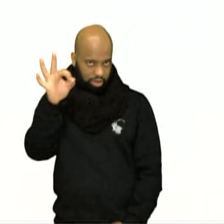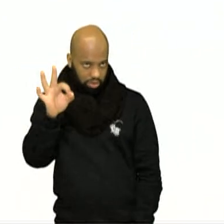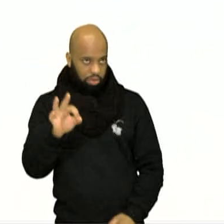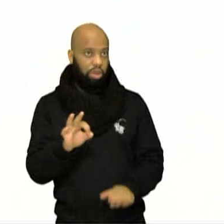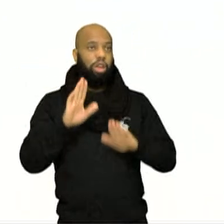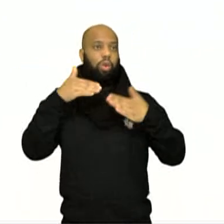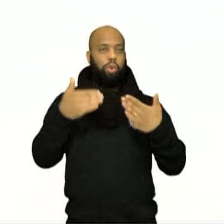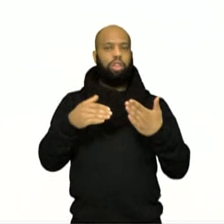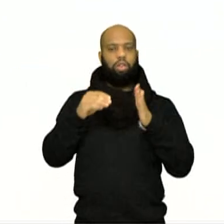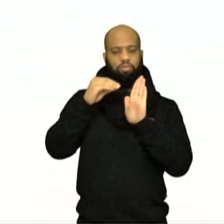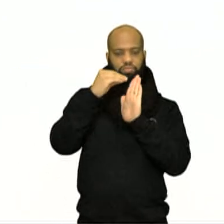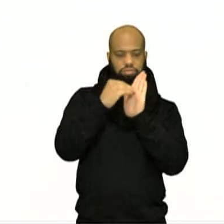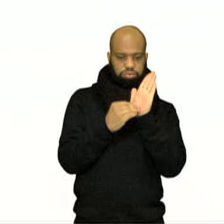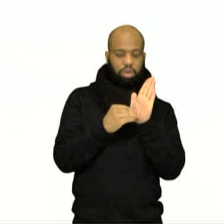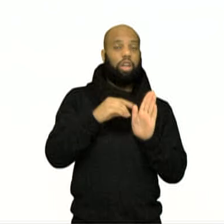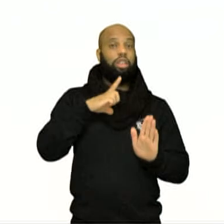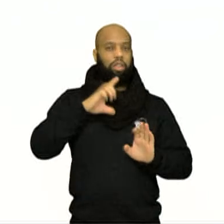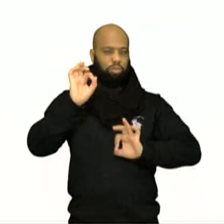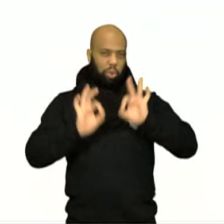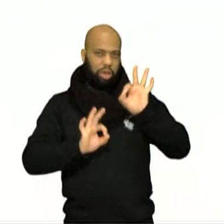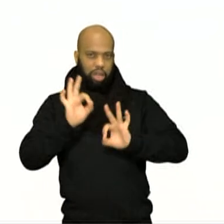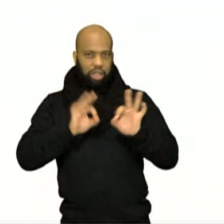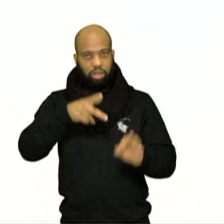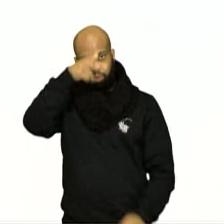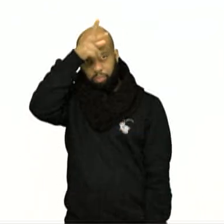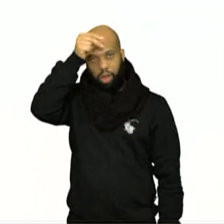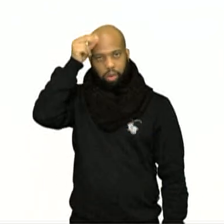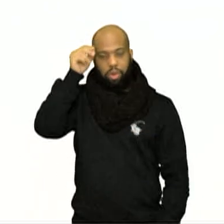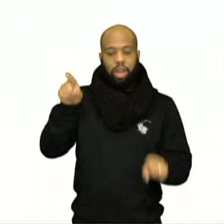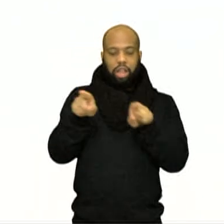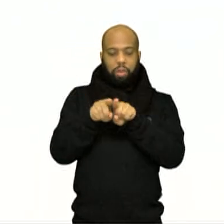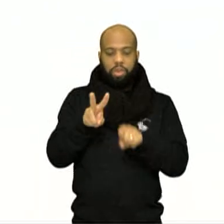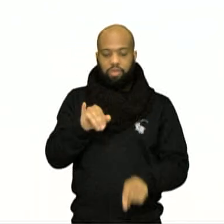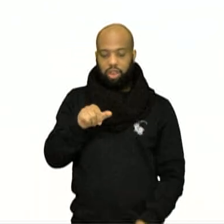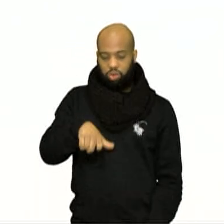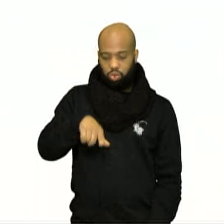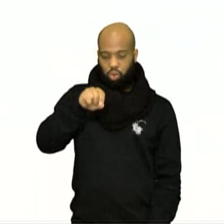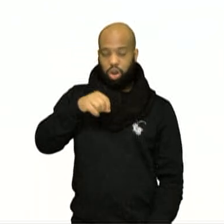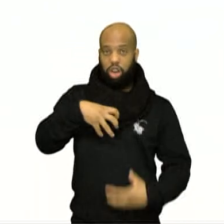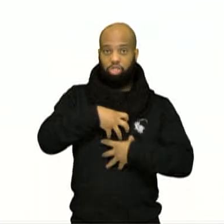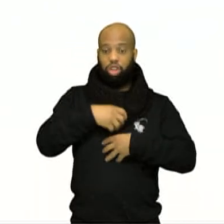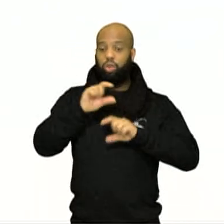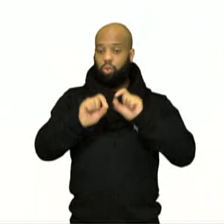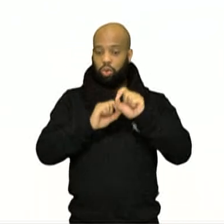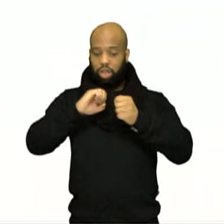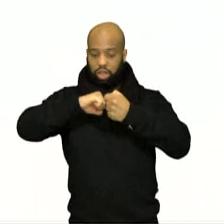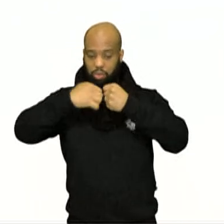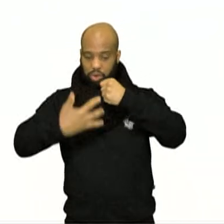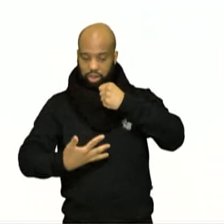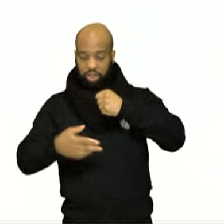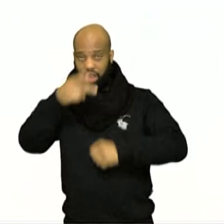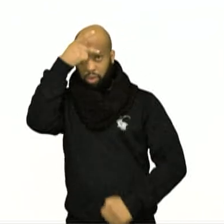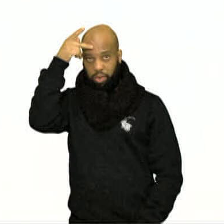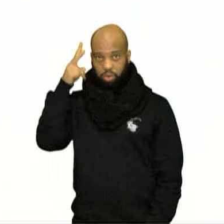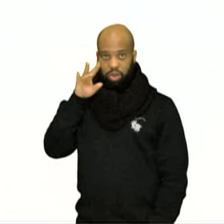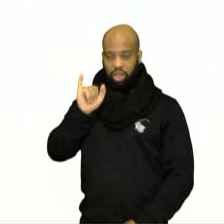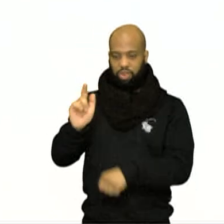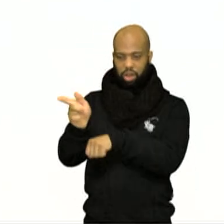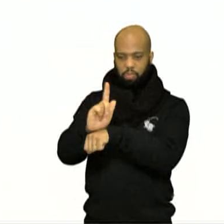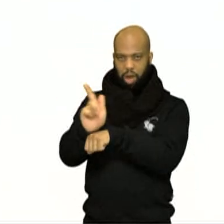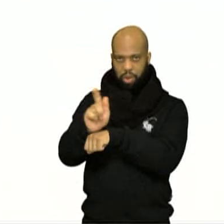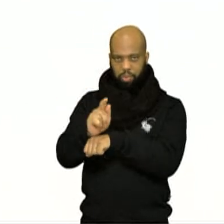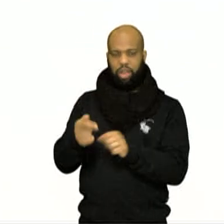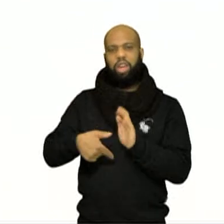A composição da gestão municipal e da escolha democrática dos gestores. Falamos um pouco agora sobre essa